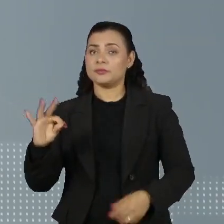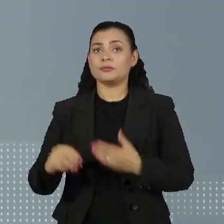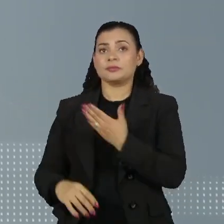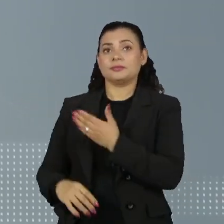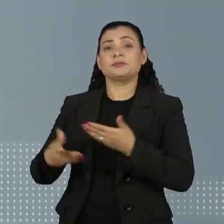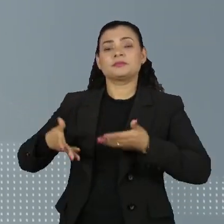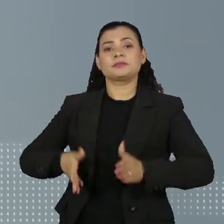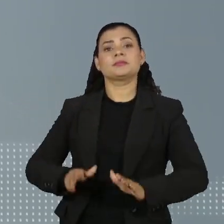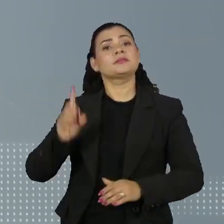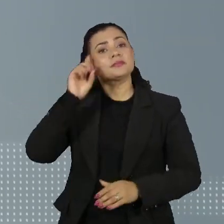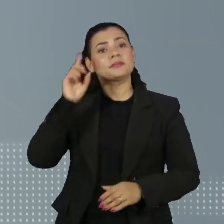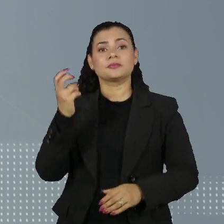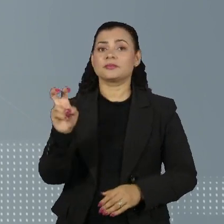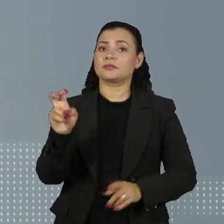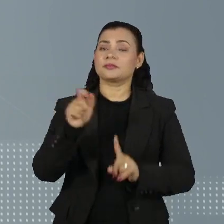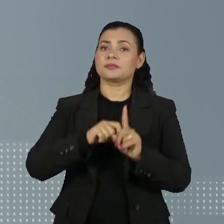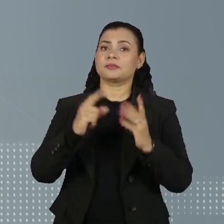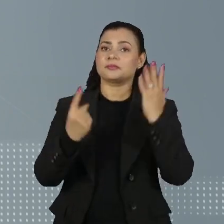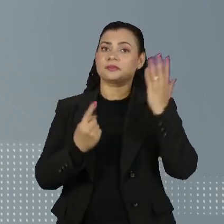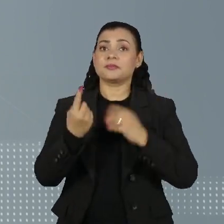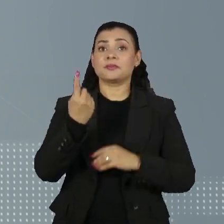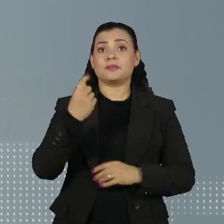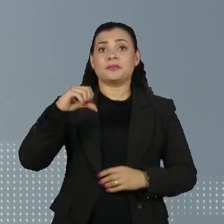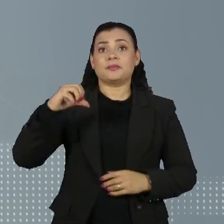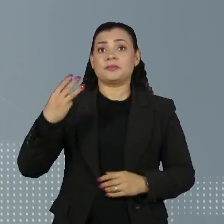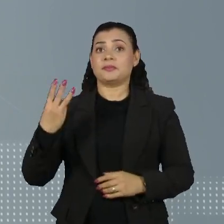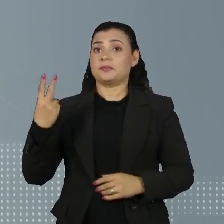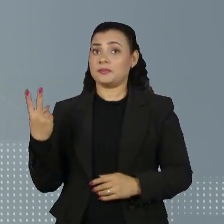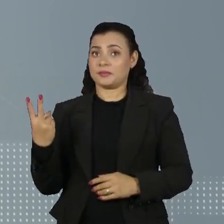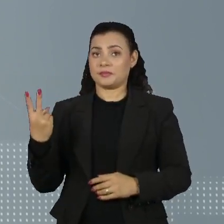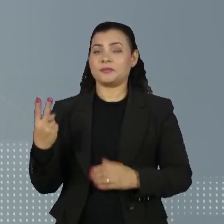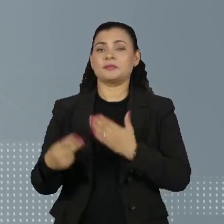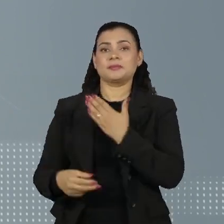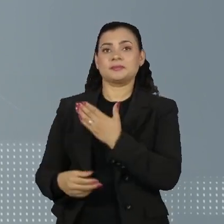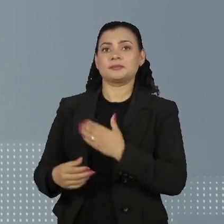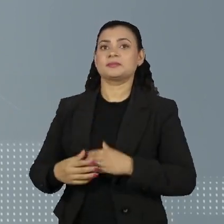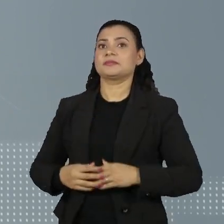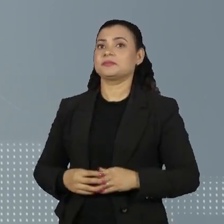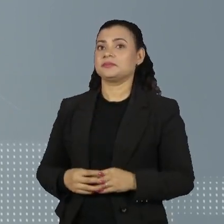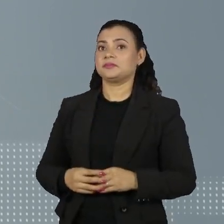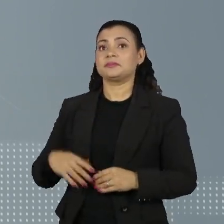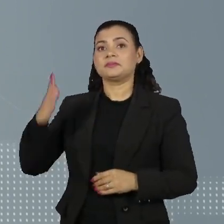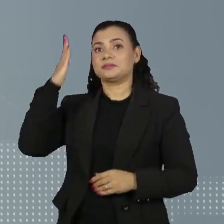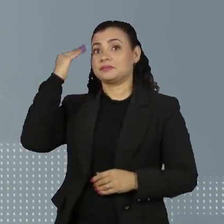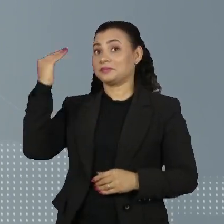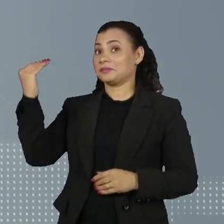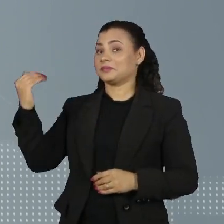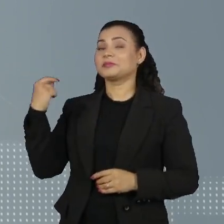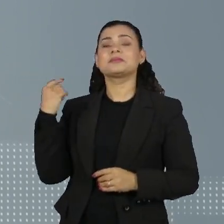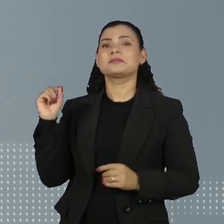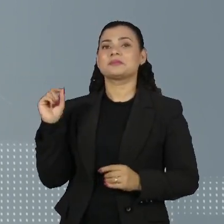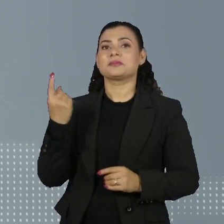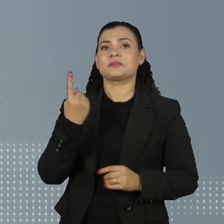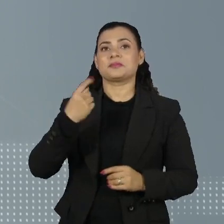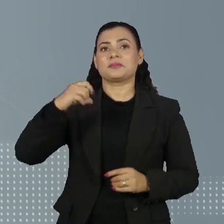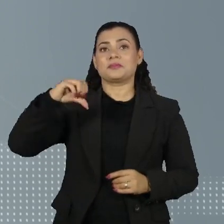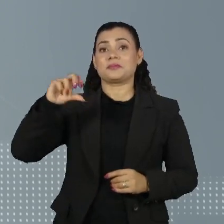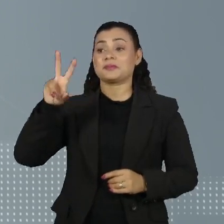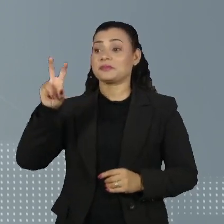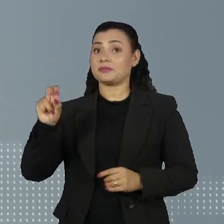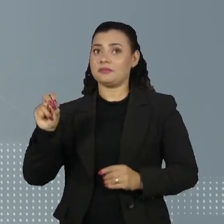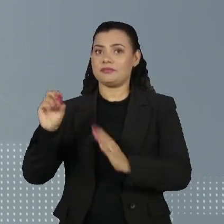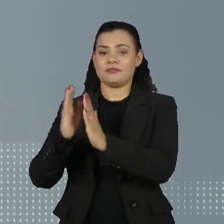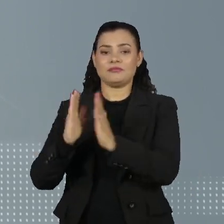5 de fevereiro de 1932, no Rio de Janeiro, Lana Bittencourt ficou conhecida na década de